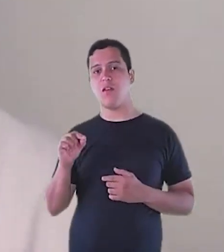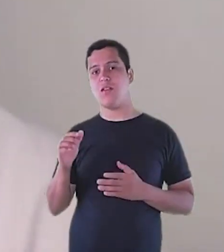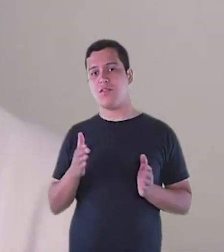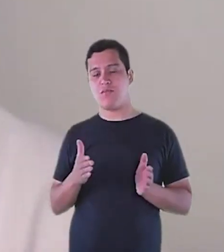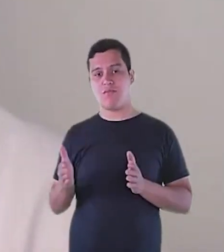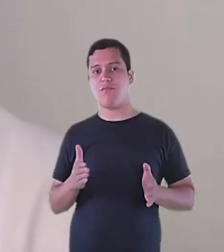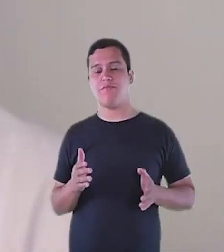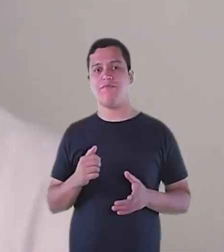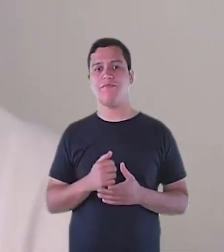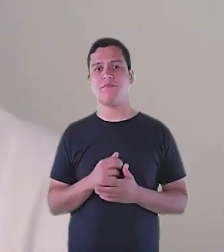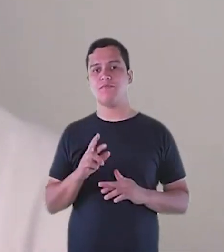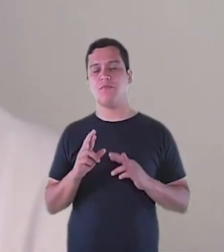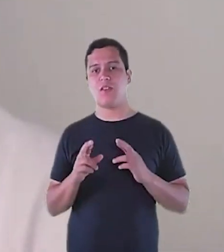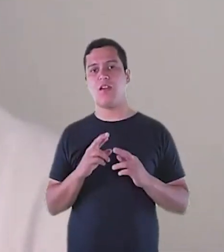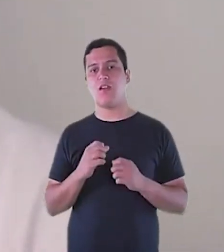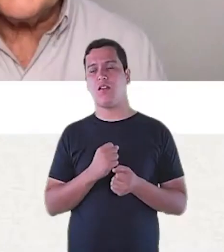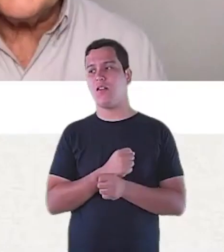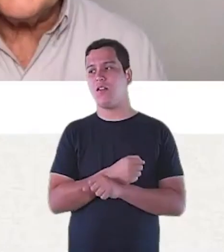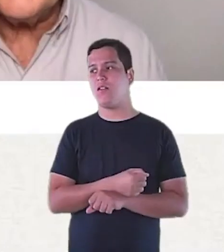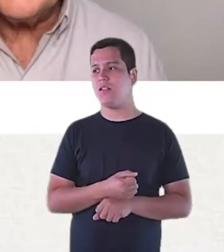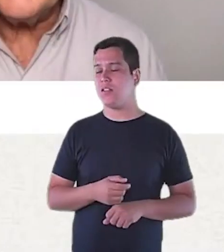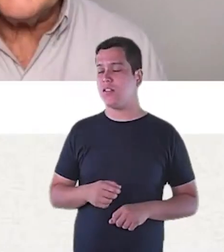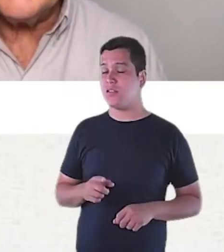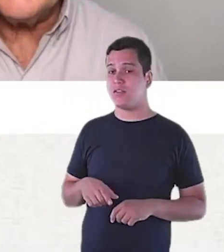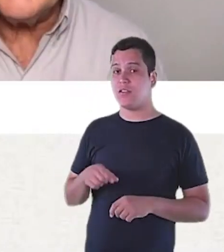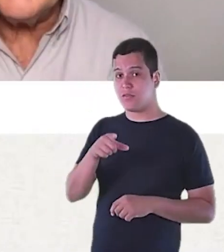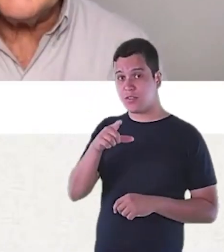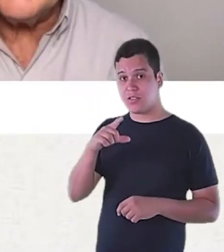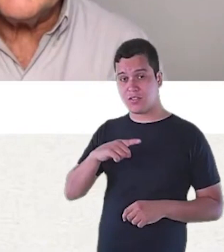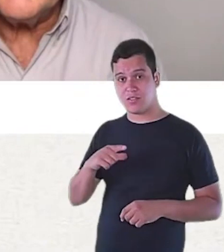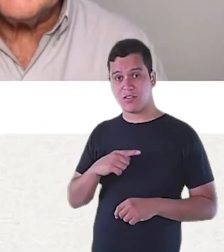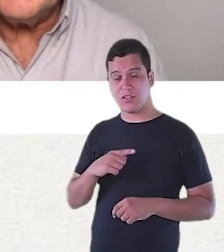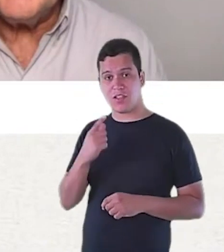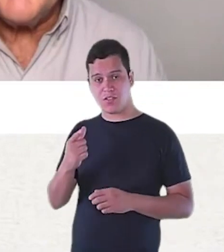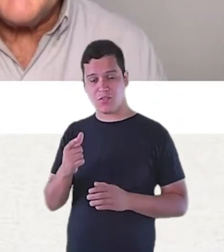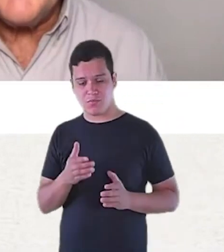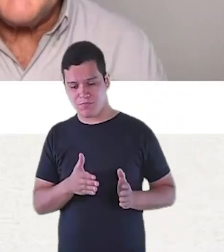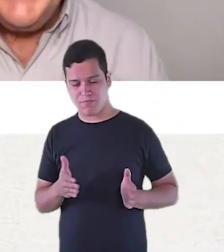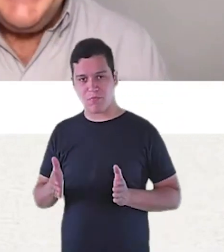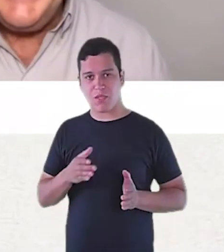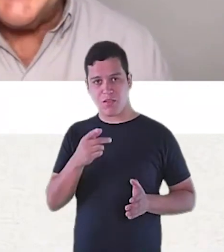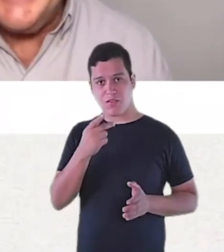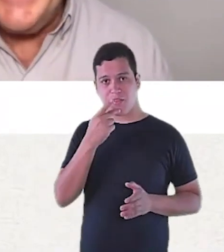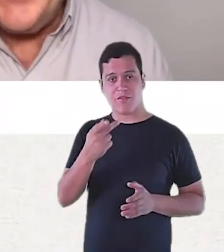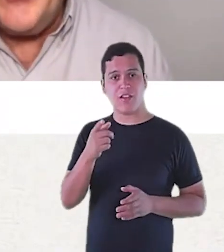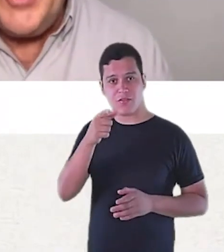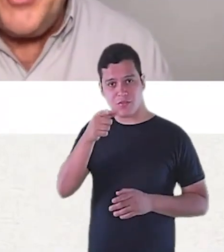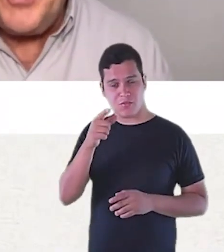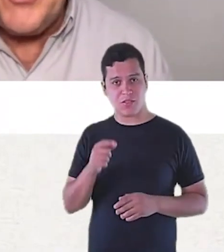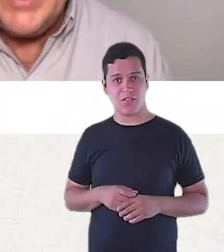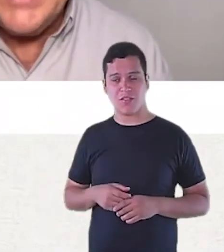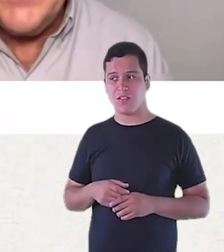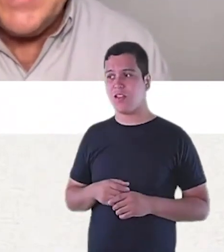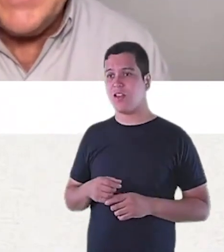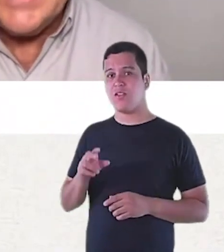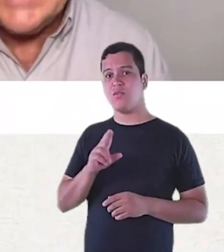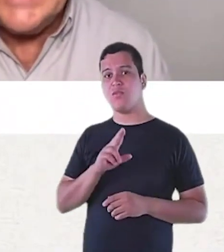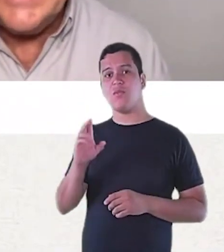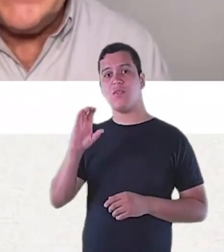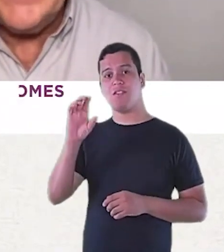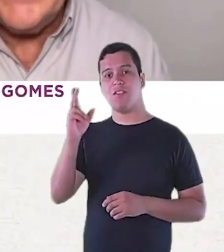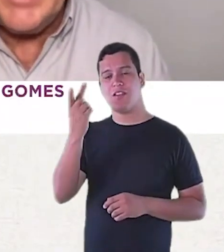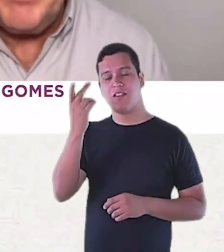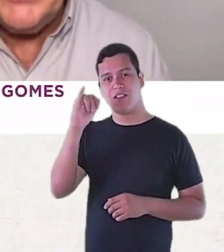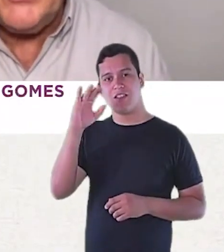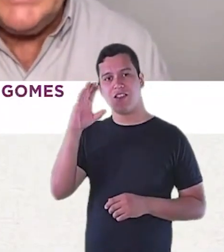escravidão. Tanto que você tem um capítulo que chama Chica na Terra dos Diamantes, né? Chica da Silva é um personagem